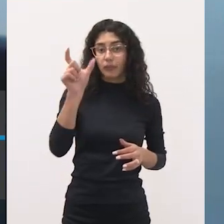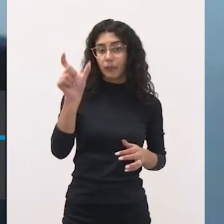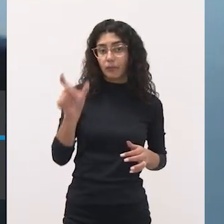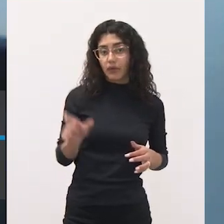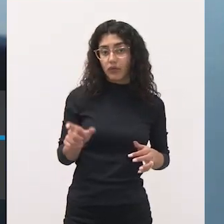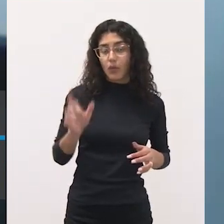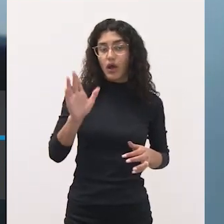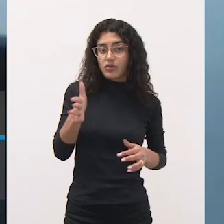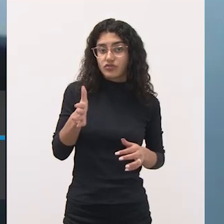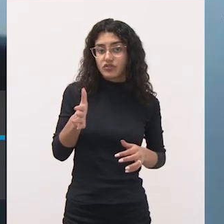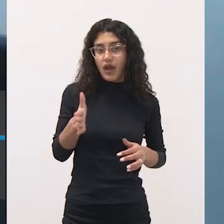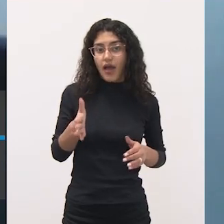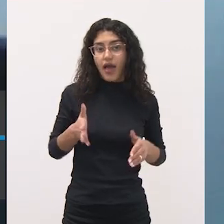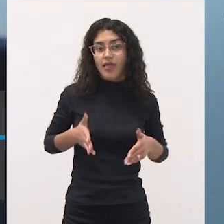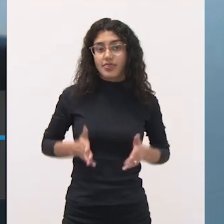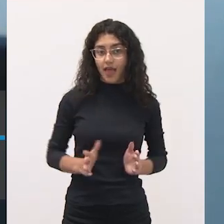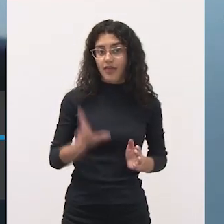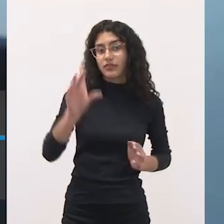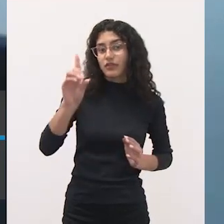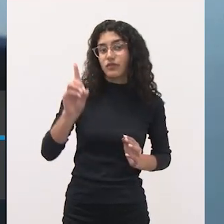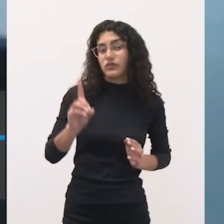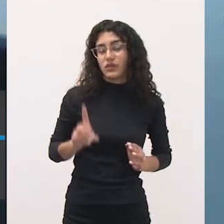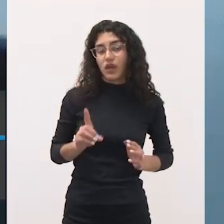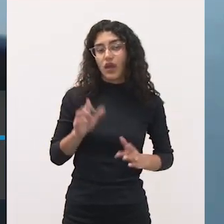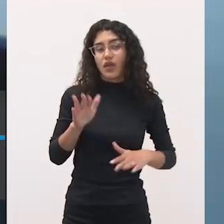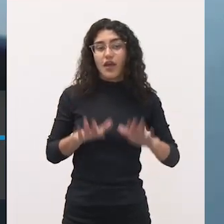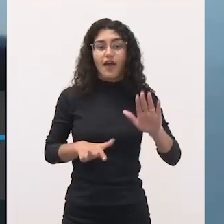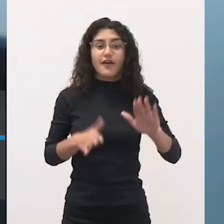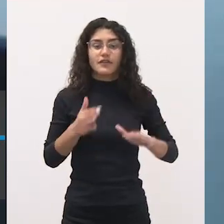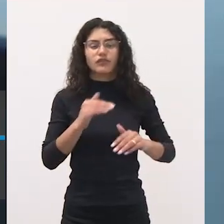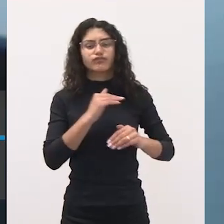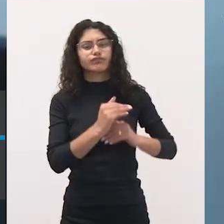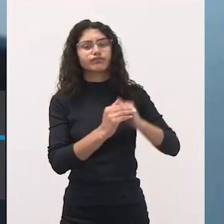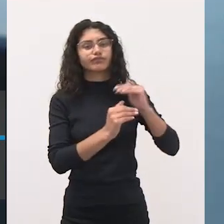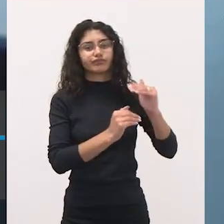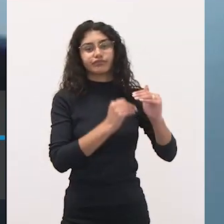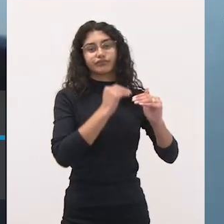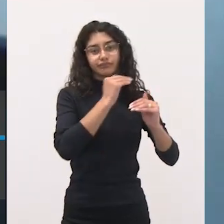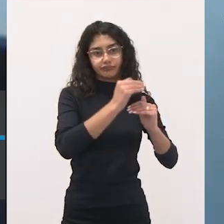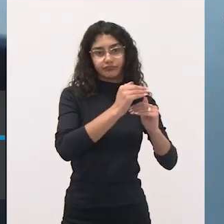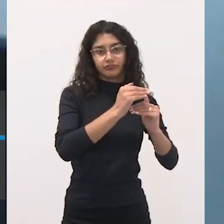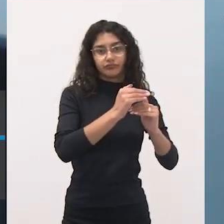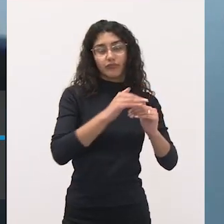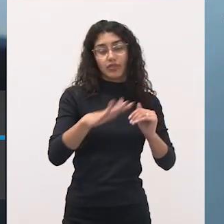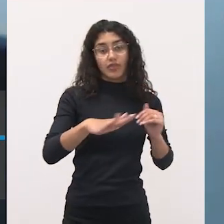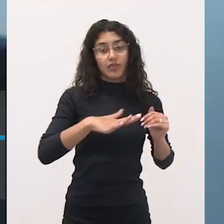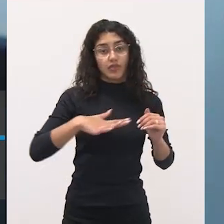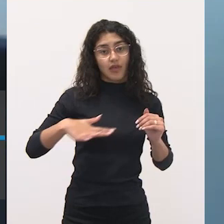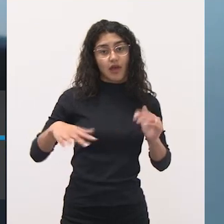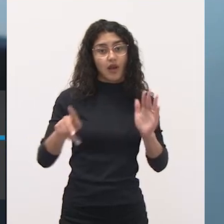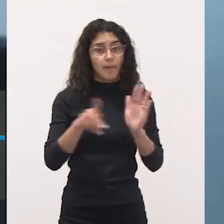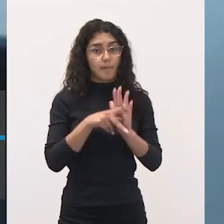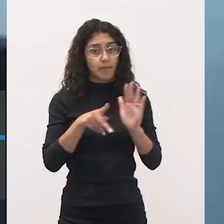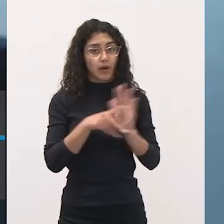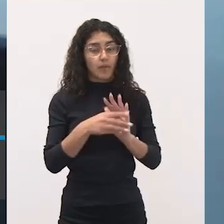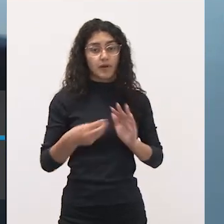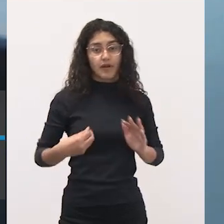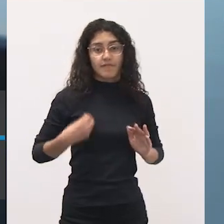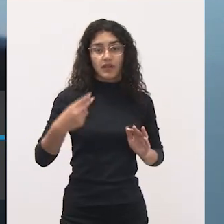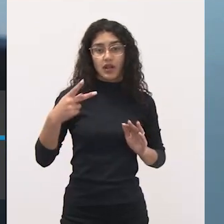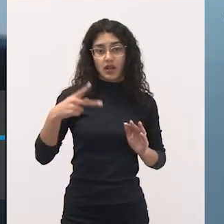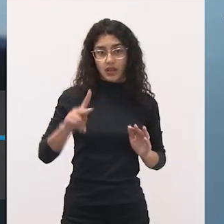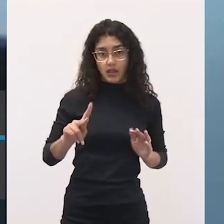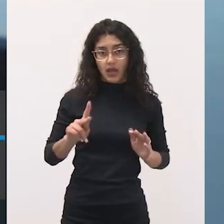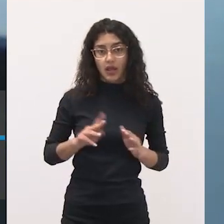já nasce com a deficiência, às vezes a construção do seu espaço e da sua